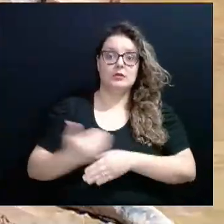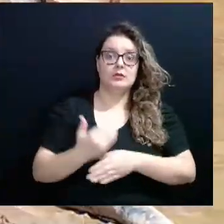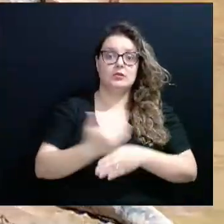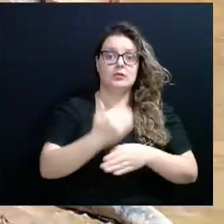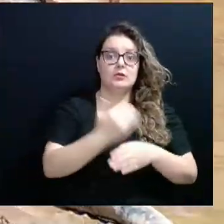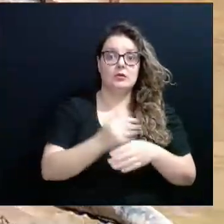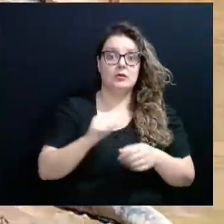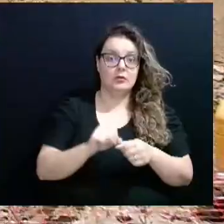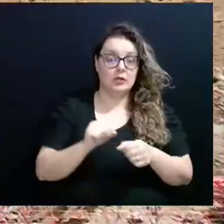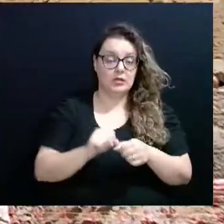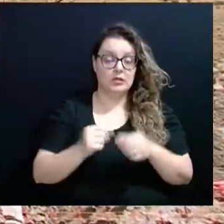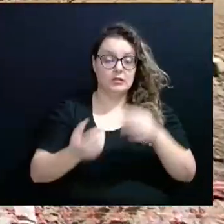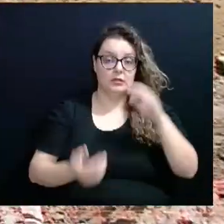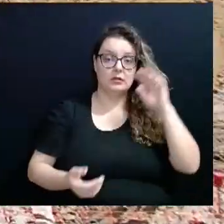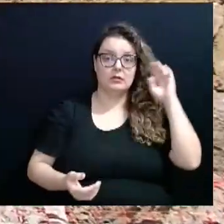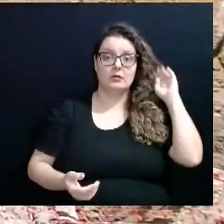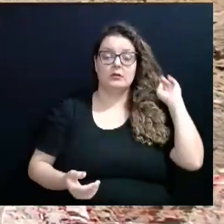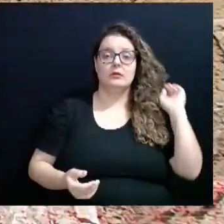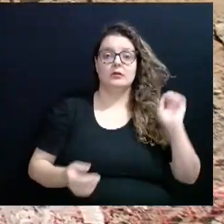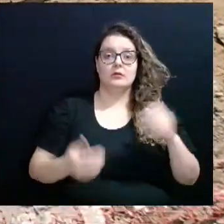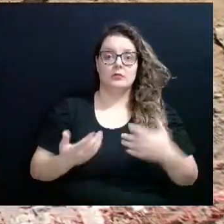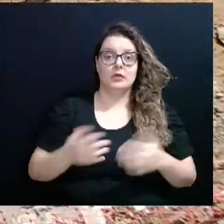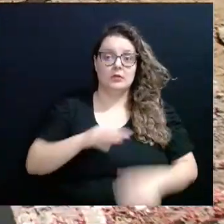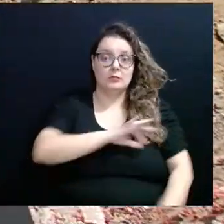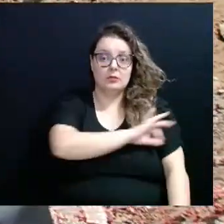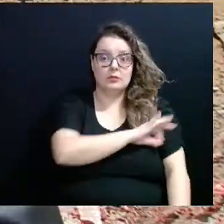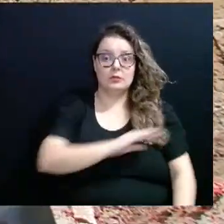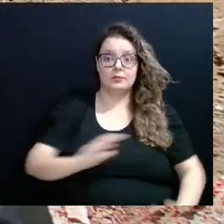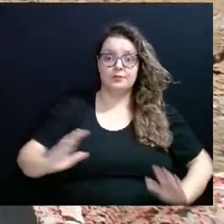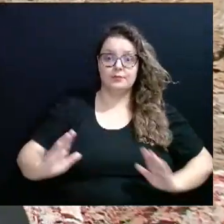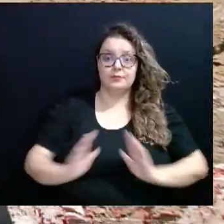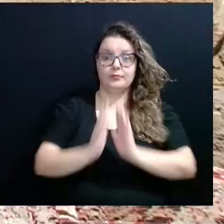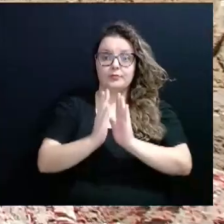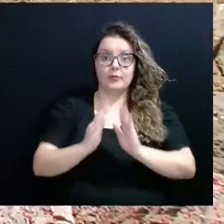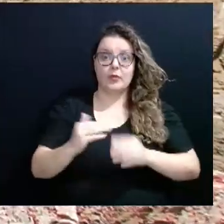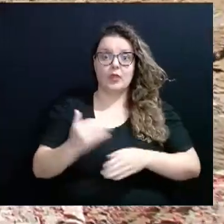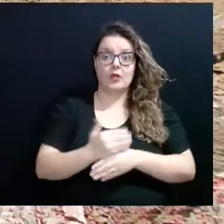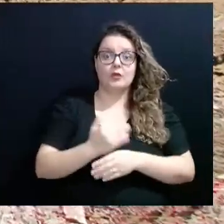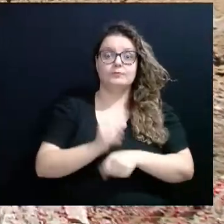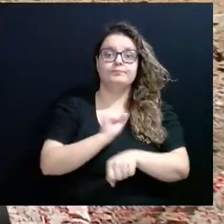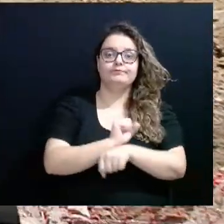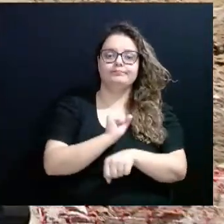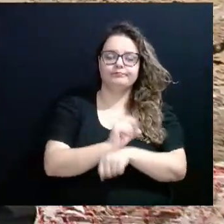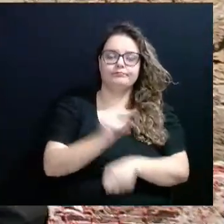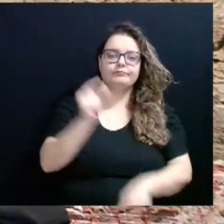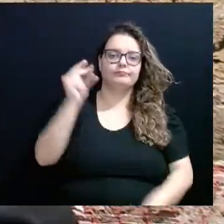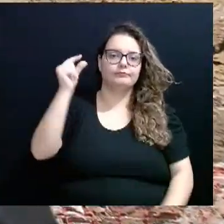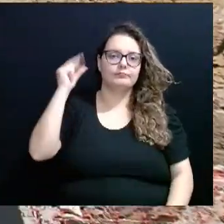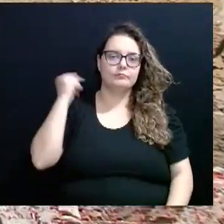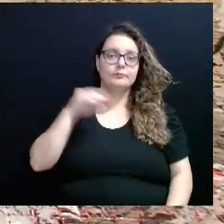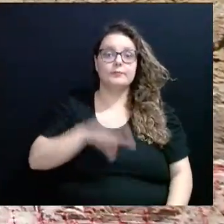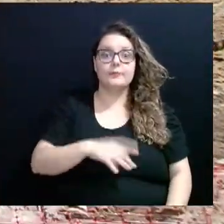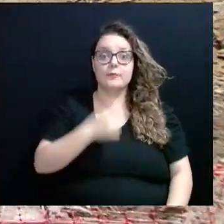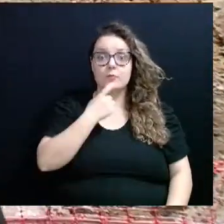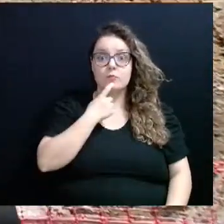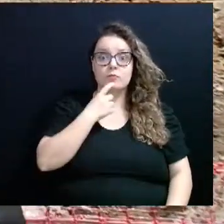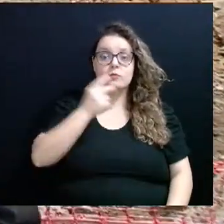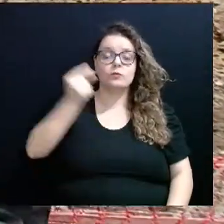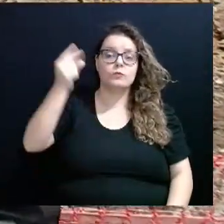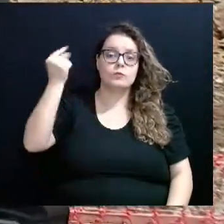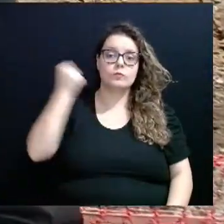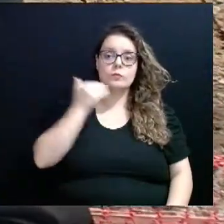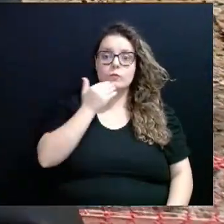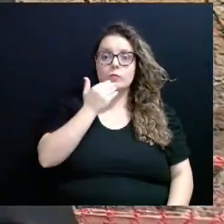realizadas pela Prefeitura. Estamos aqui diante de uma obra muito aguardada para a cidade de Campinas, uma demanda histórica que é obras